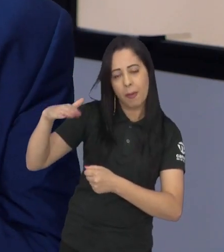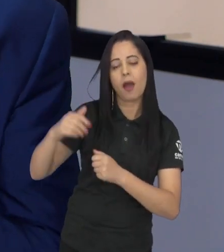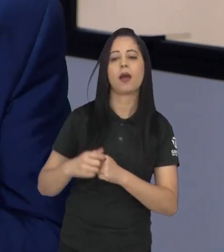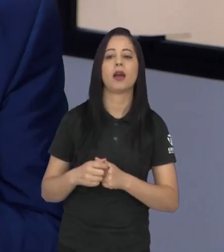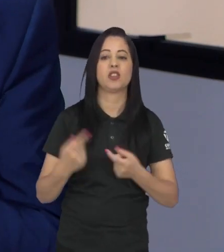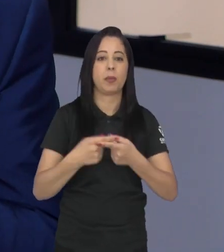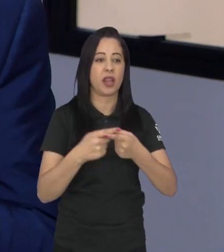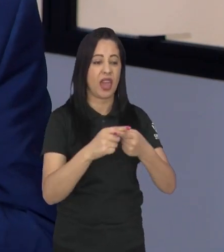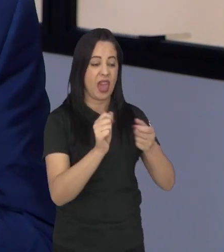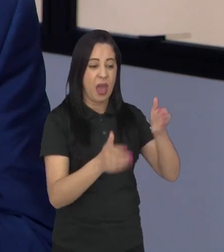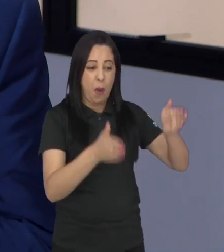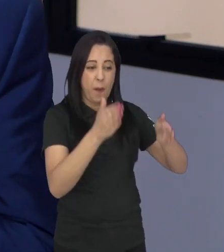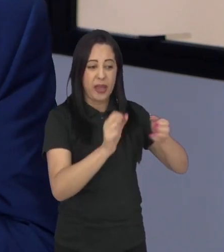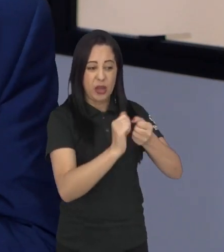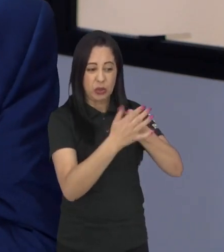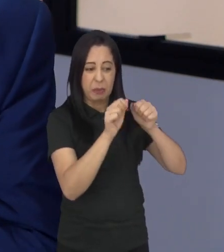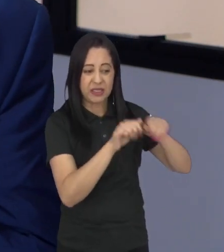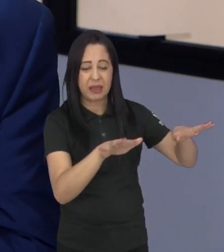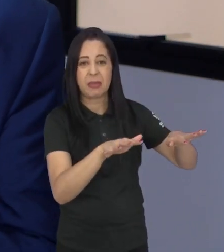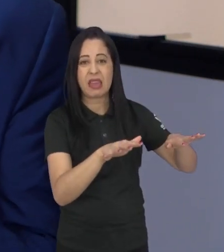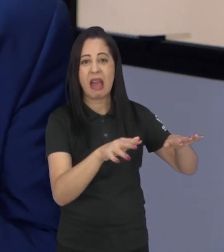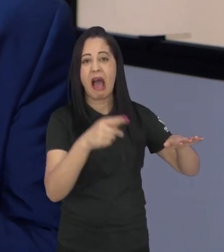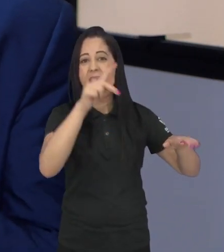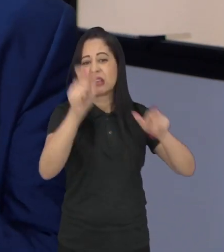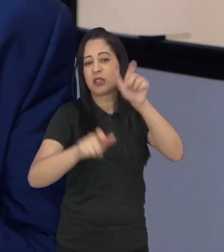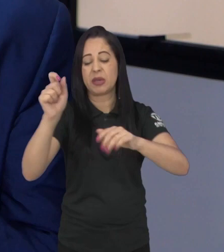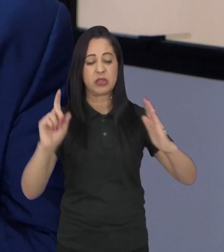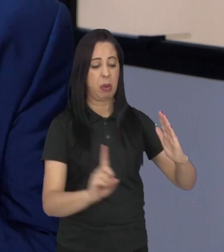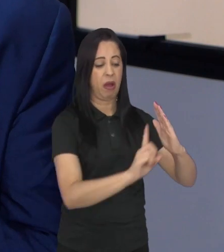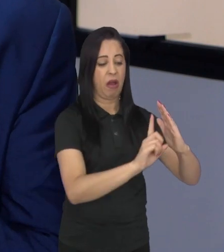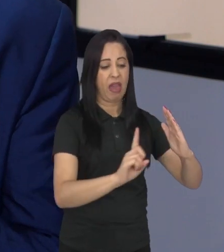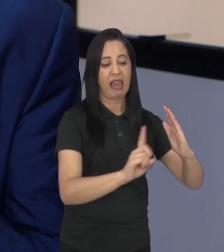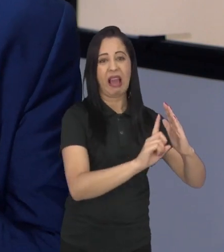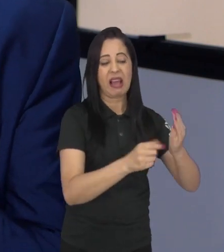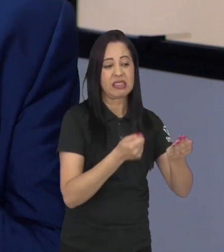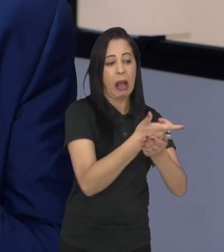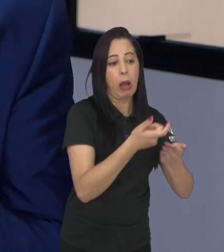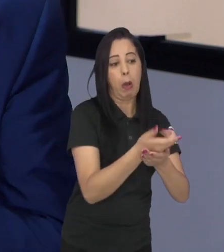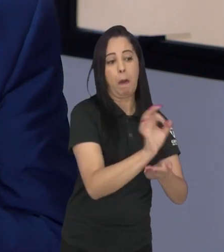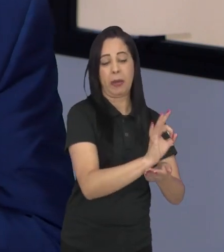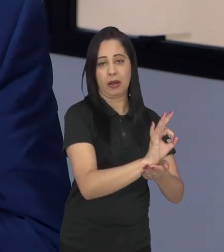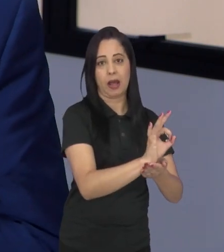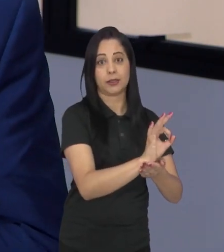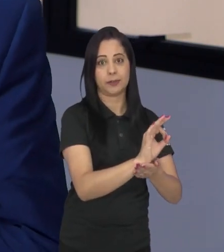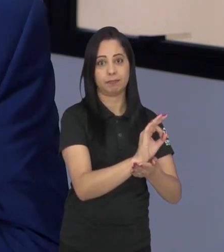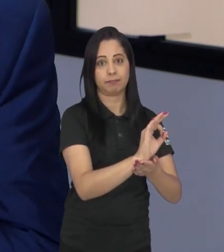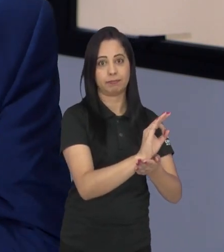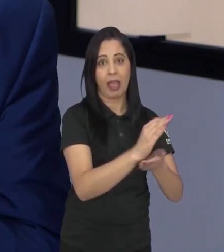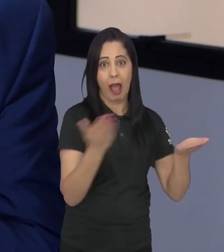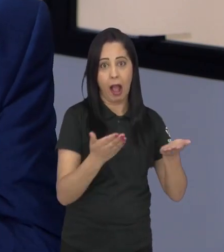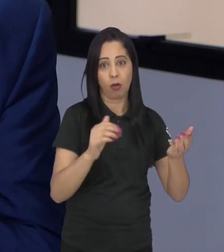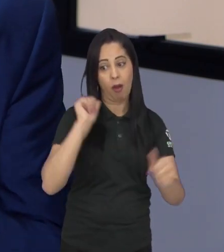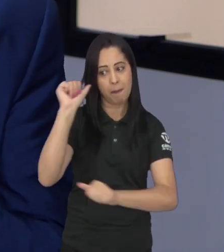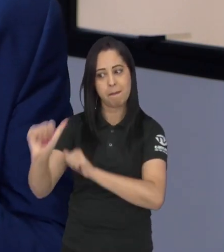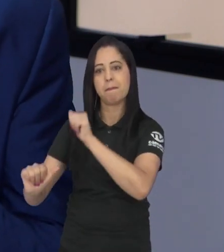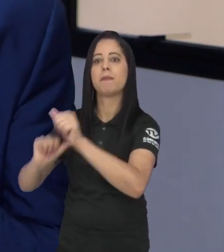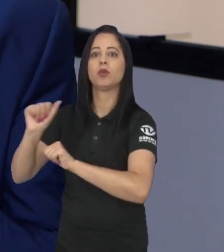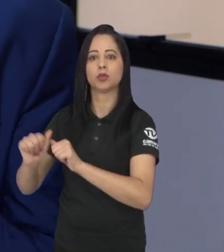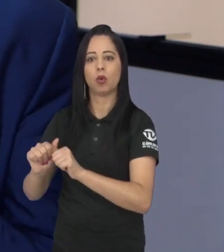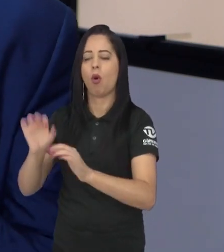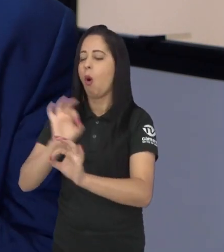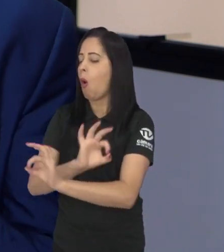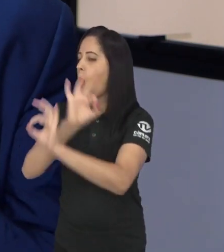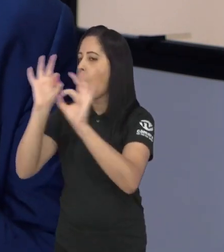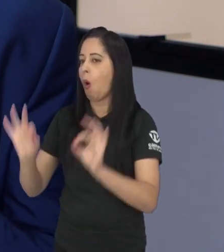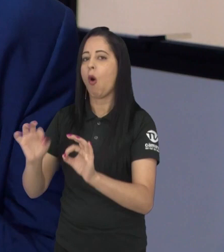as pessoas não poderiam sair, não poderiam interagir para fazer suas compras de Natal. E esse ano eu acredito sim, que vai ser muito bom o comércio,